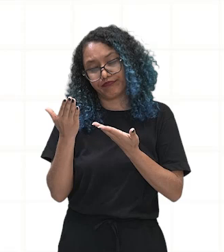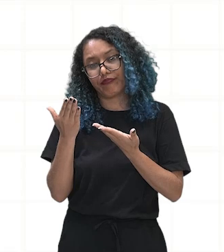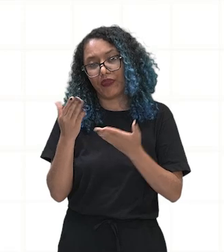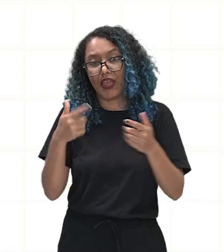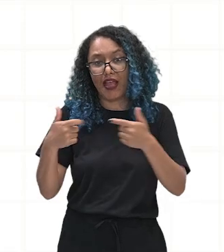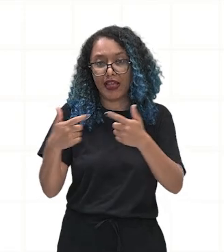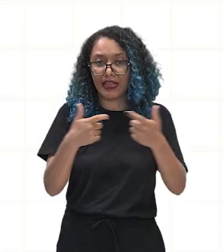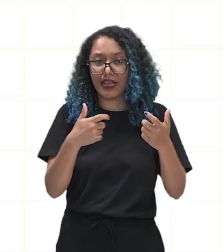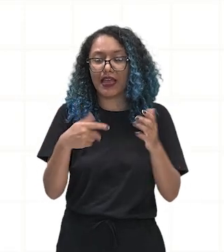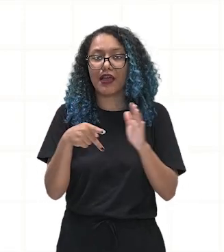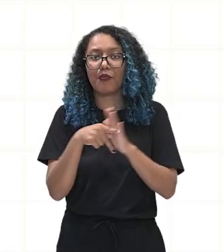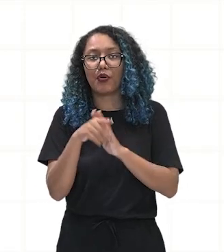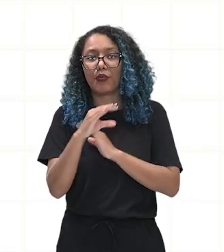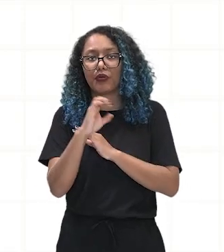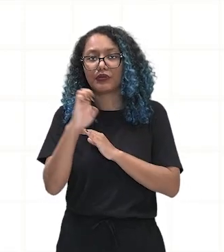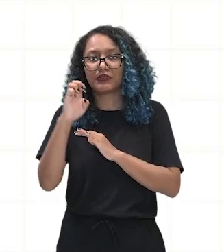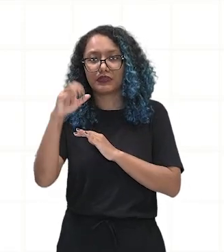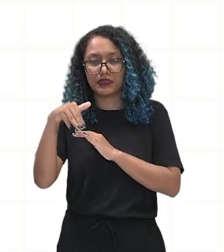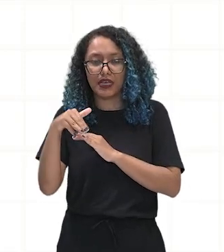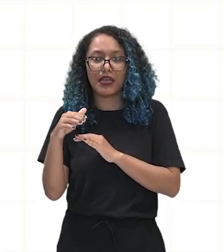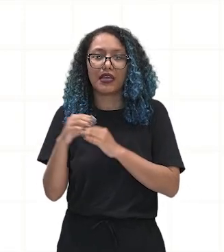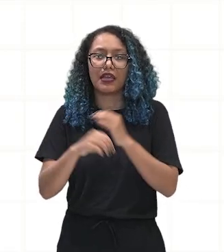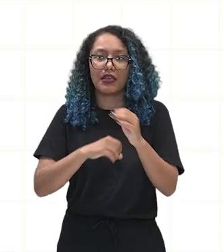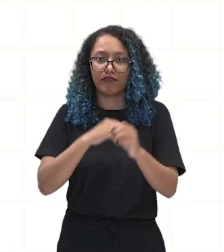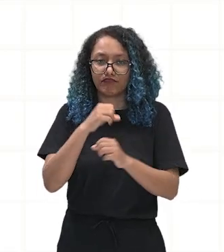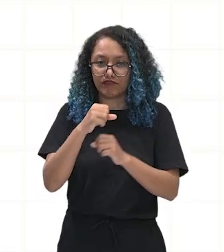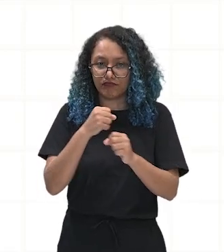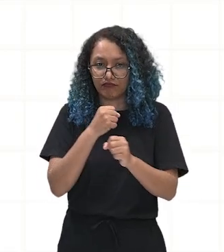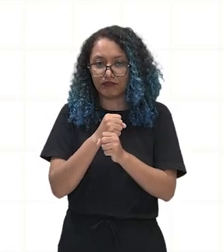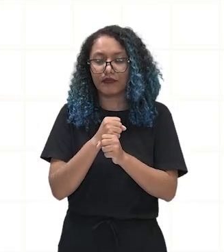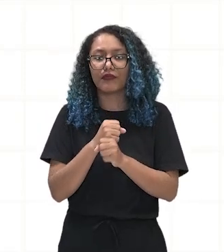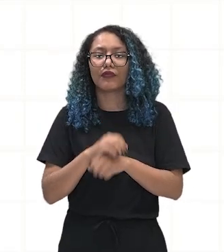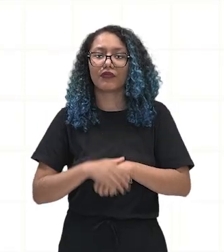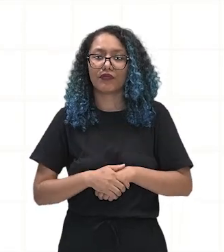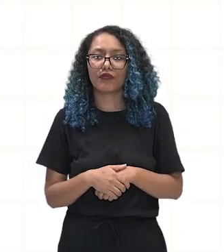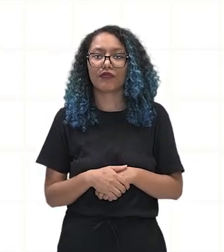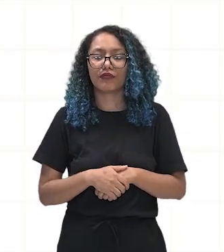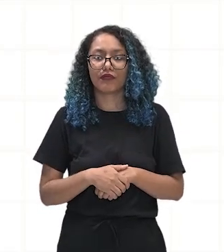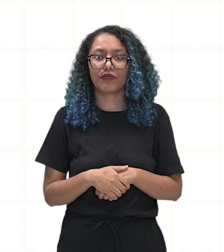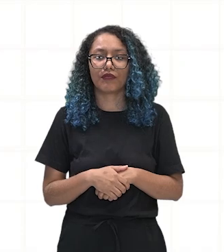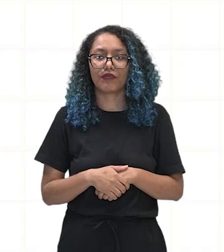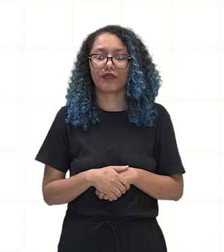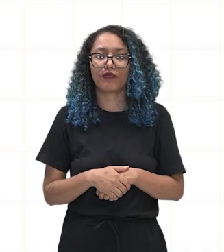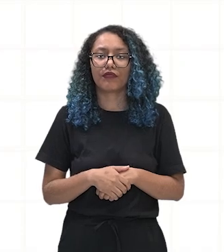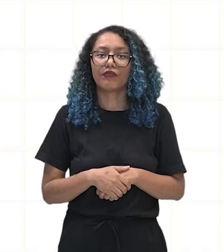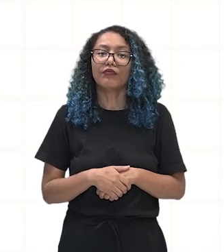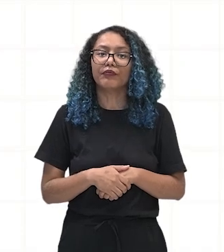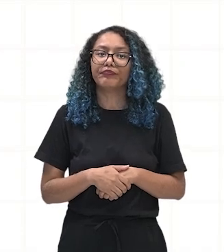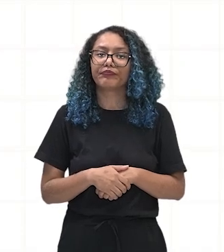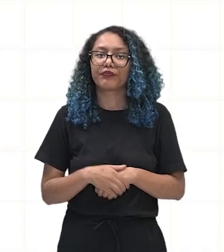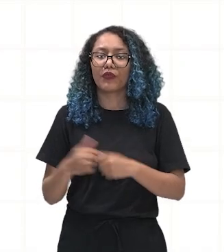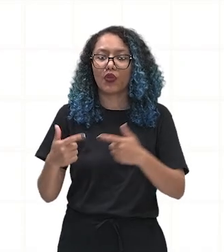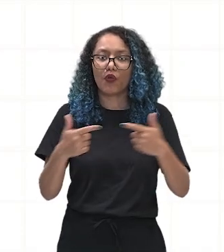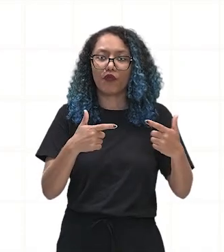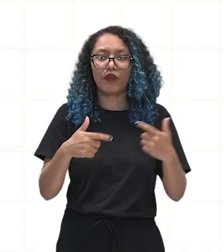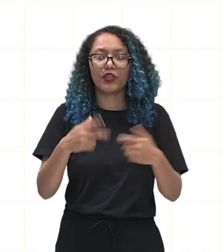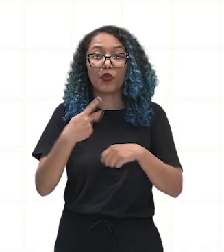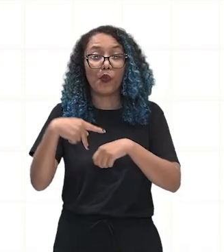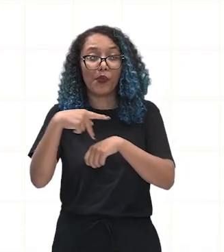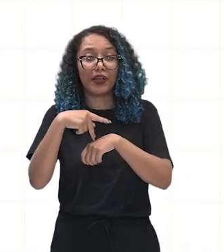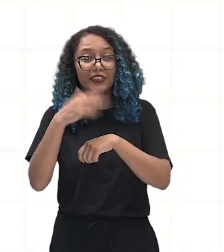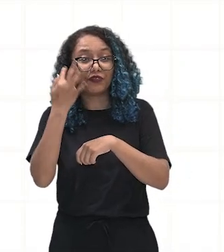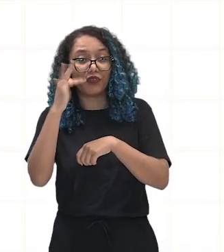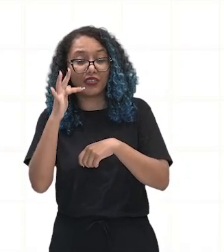gente já sinalizou aqui, a Guerra dos 100 Anos, que foi este conflito entre a Inglaterra e a França, que